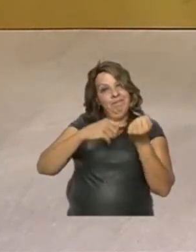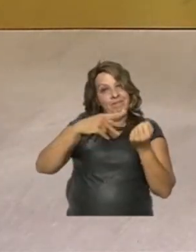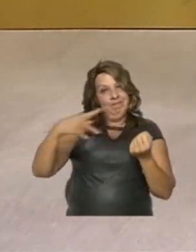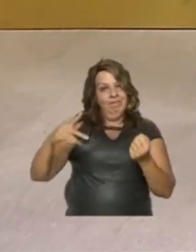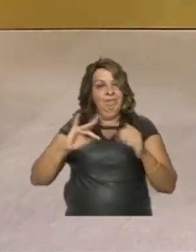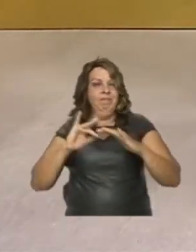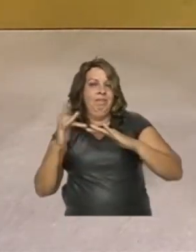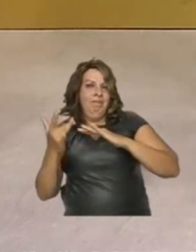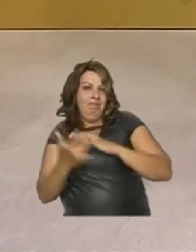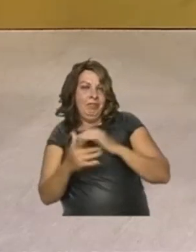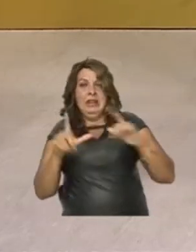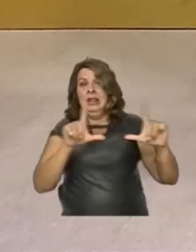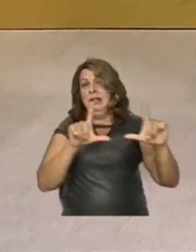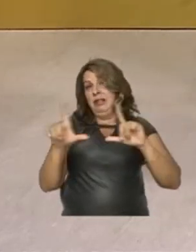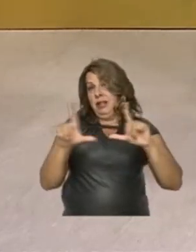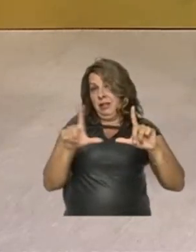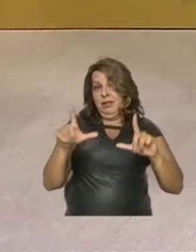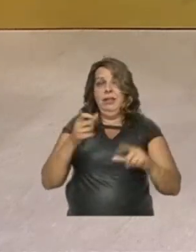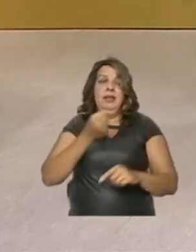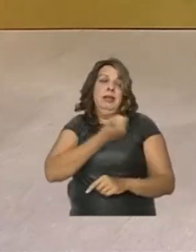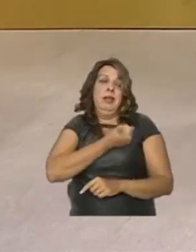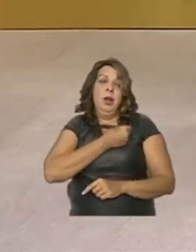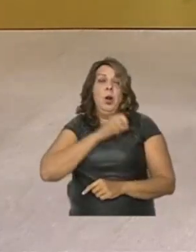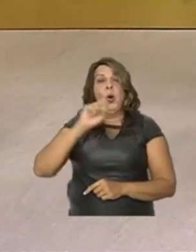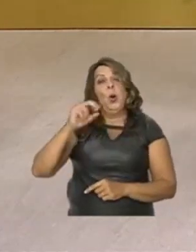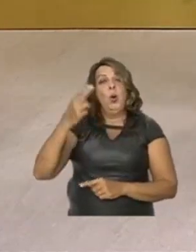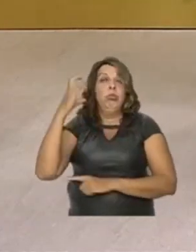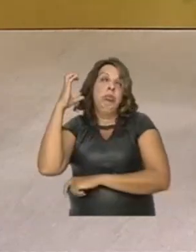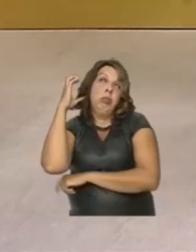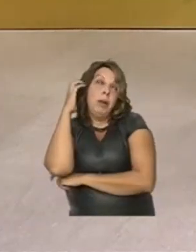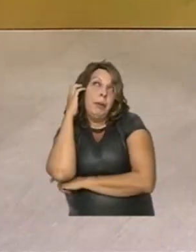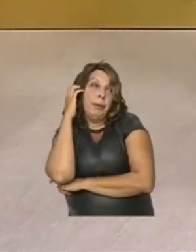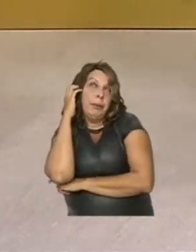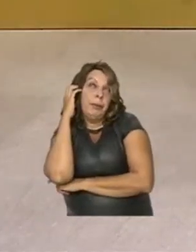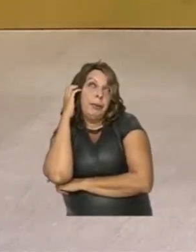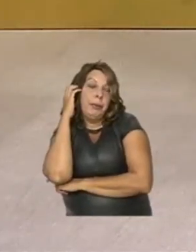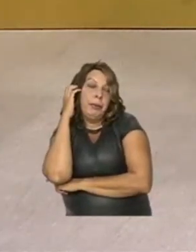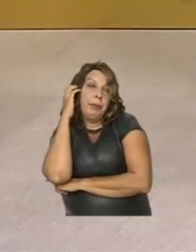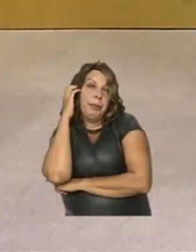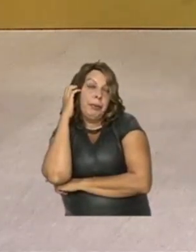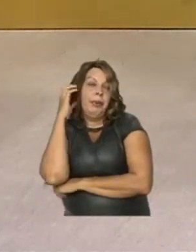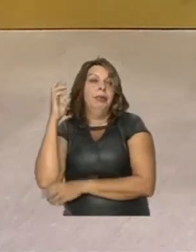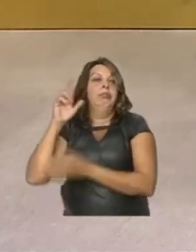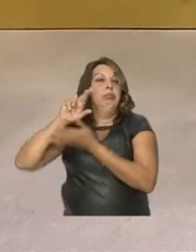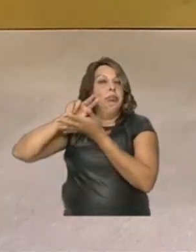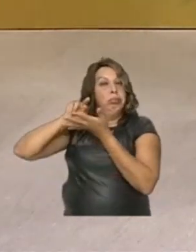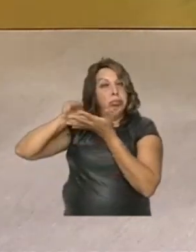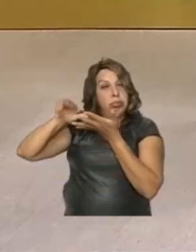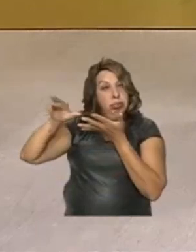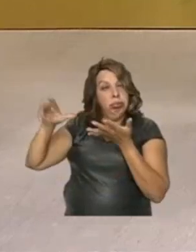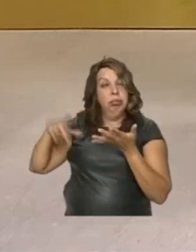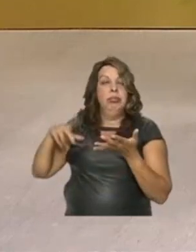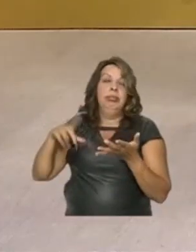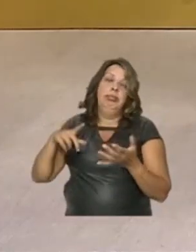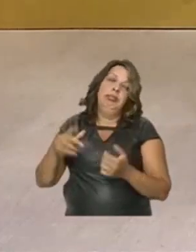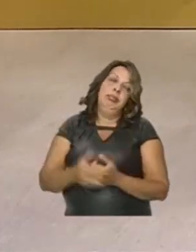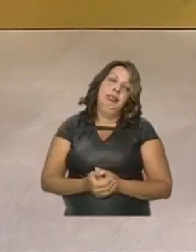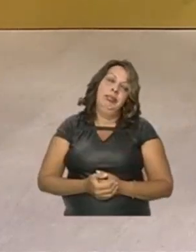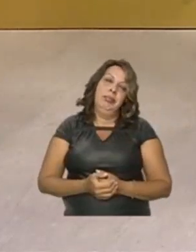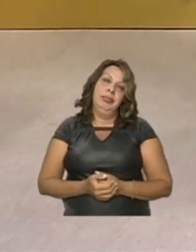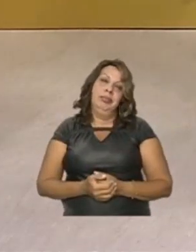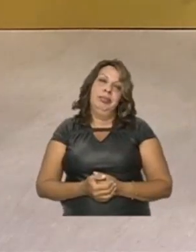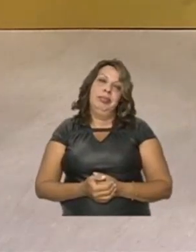redes sociais, pela TV Atalaia ou até escutando, né, nas emissoras de rádio que são aí a Eldorado, Xingó, Xodó